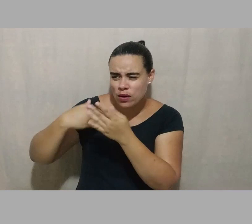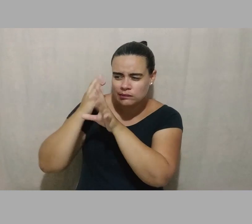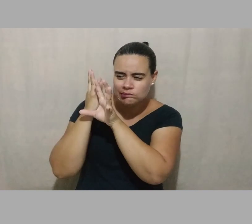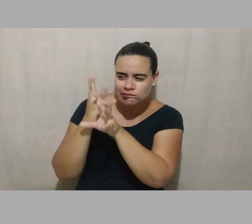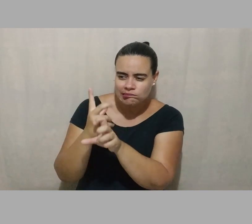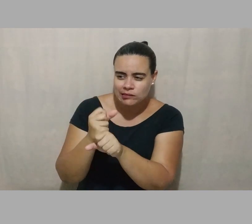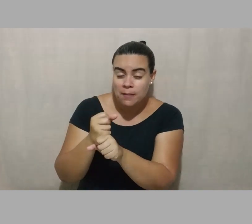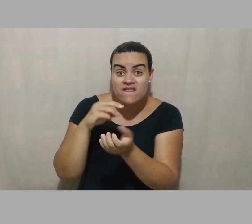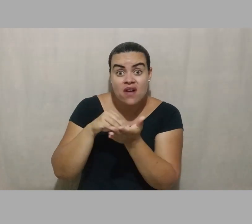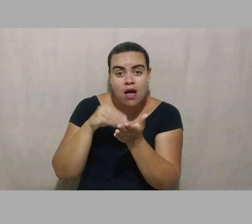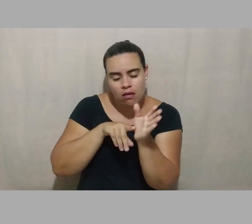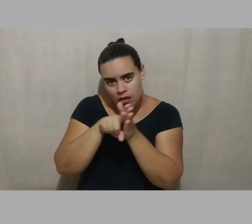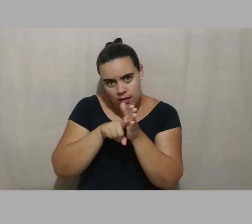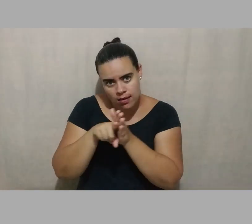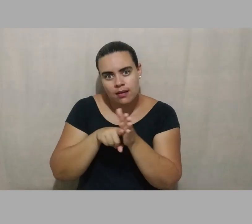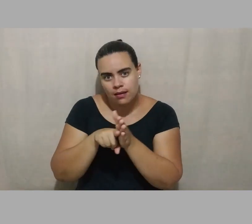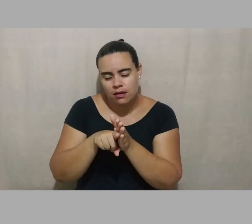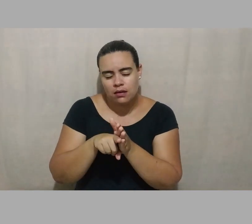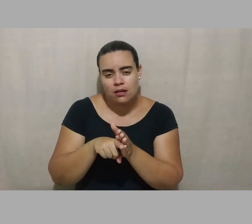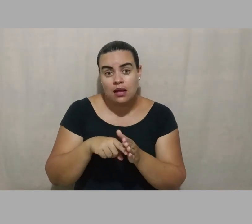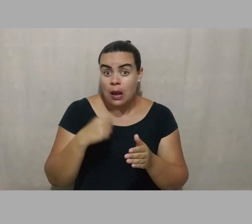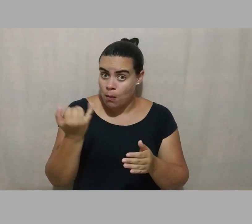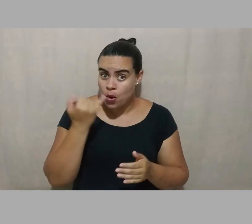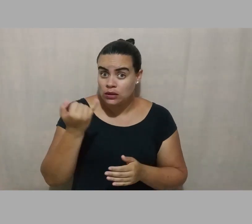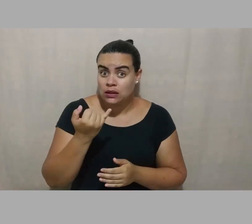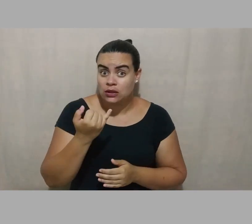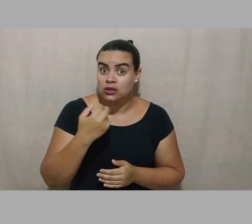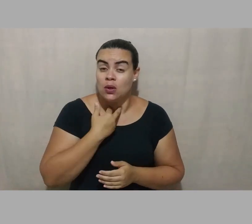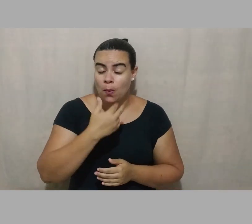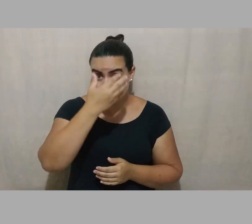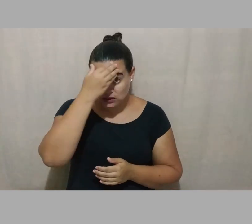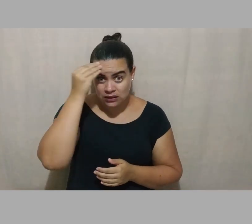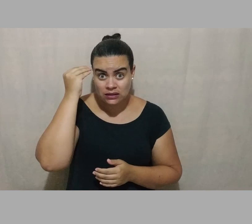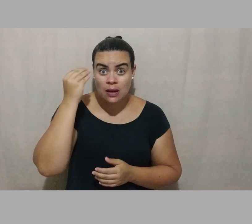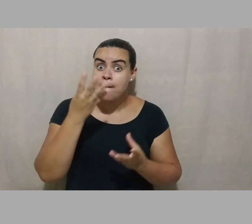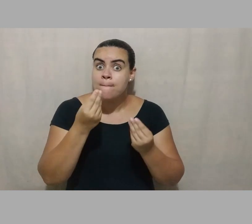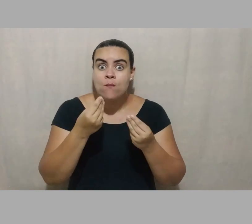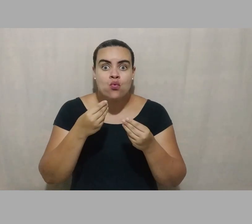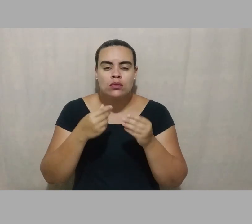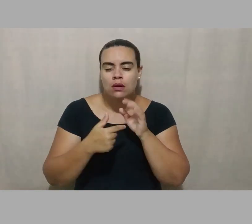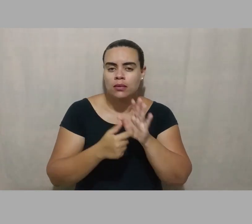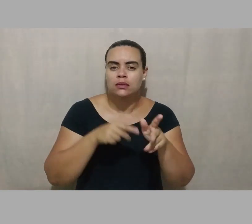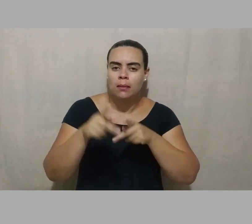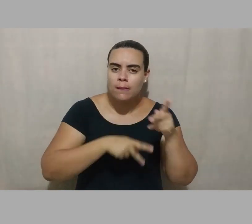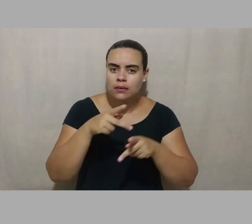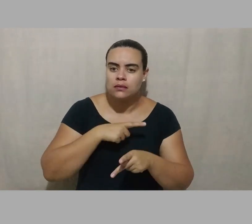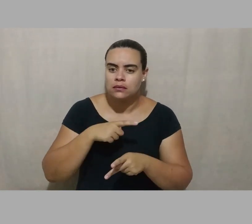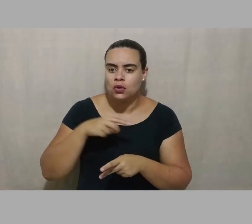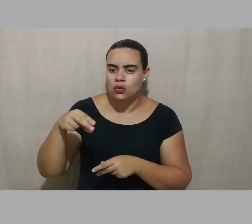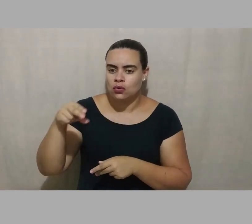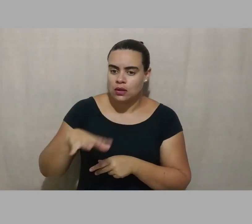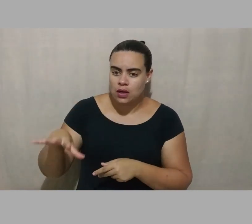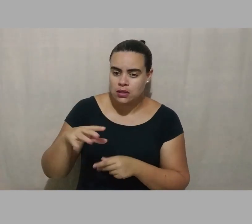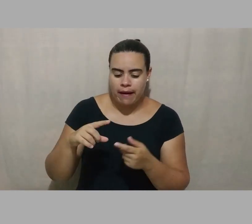acho que é muito interessante a gente não perder de vista as grandes insurreições populares que aconteceram no norte e no nordeste, né? Para citar algumas,